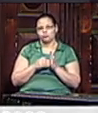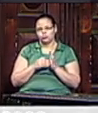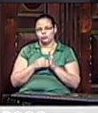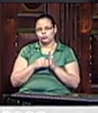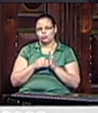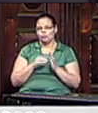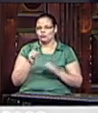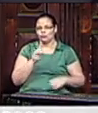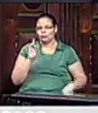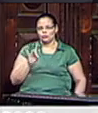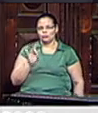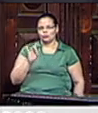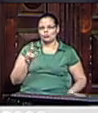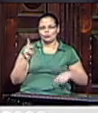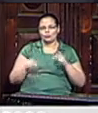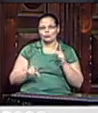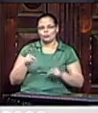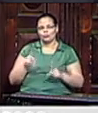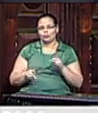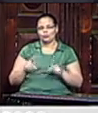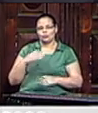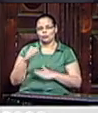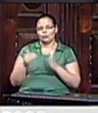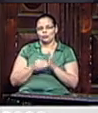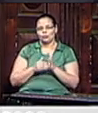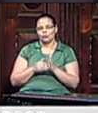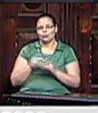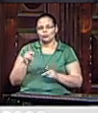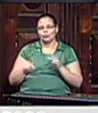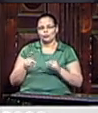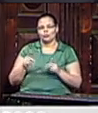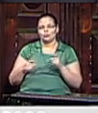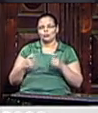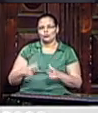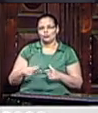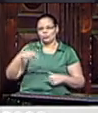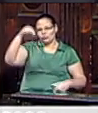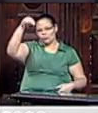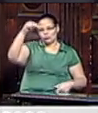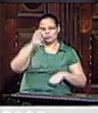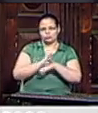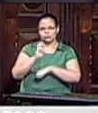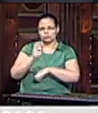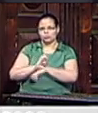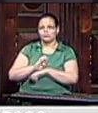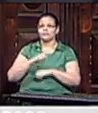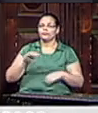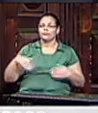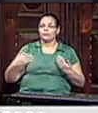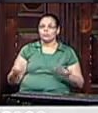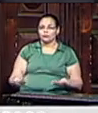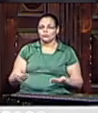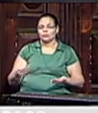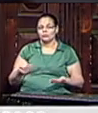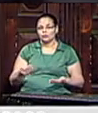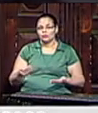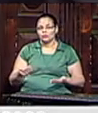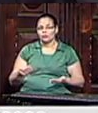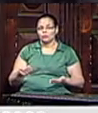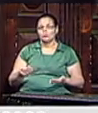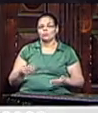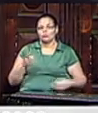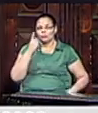diria que não só do povo campista, de todo o povo da região norte do estado. Então, parabenizando o